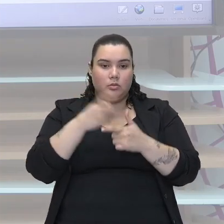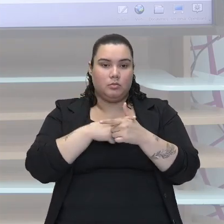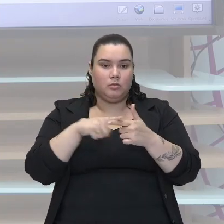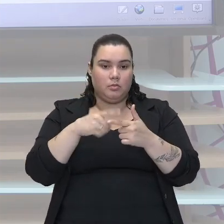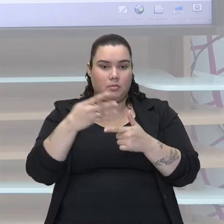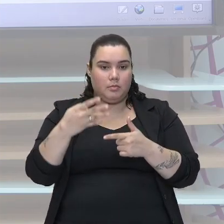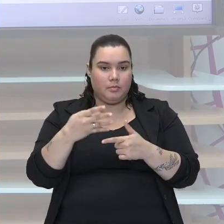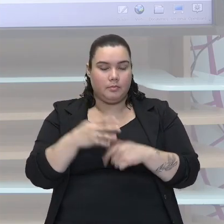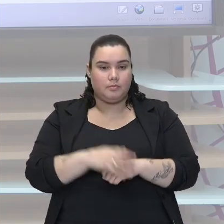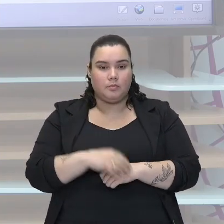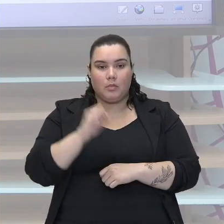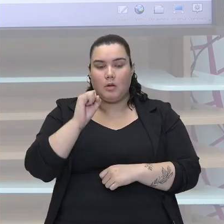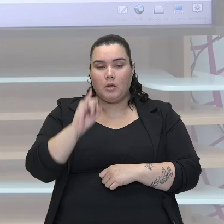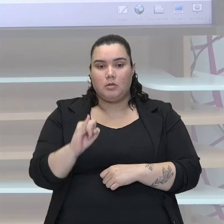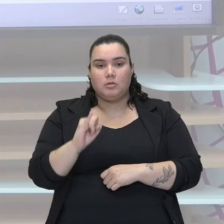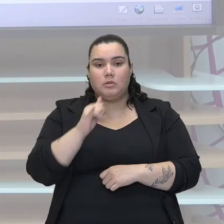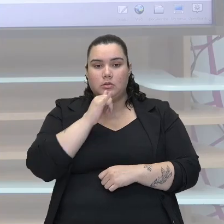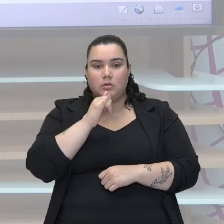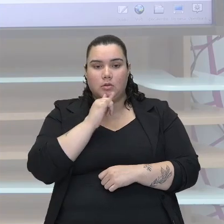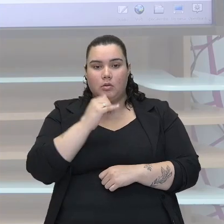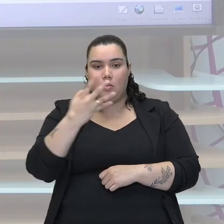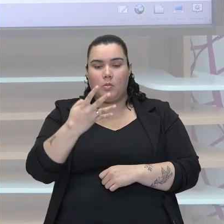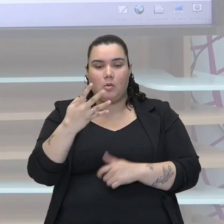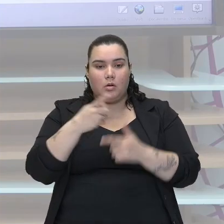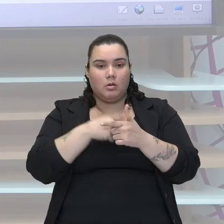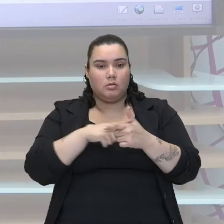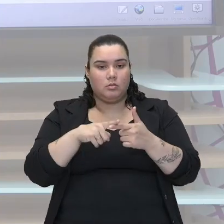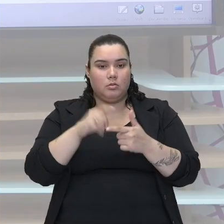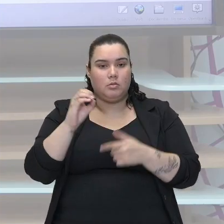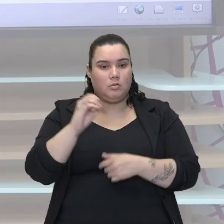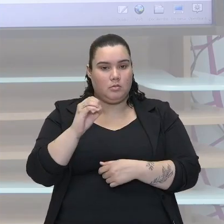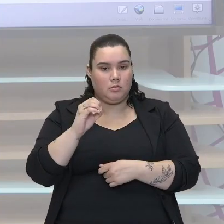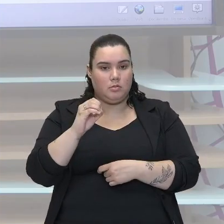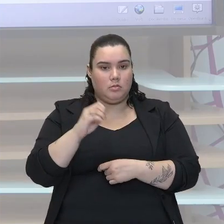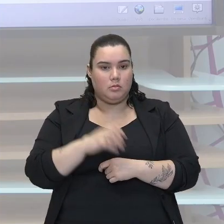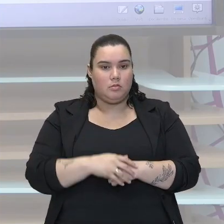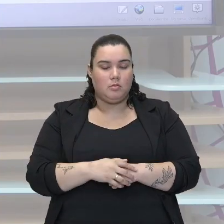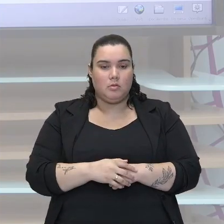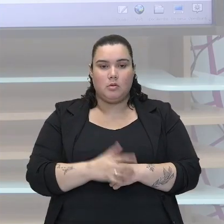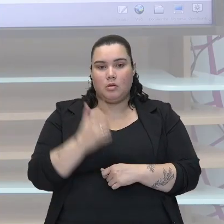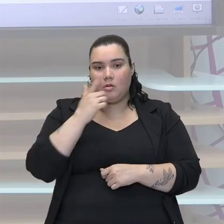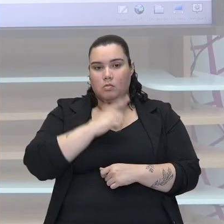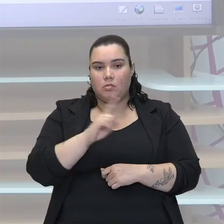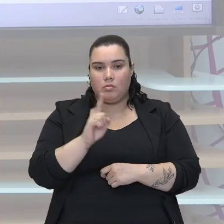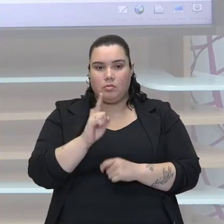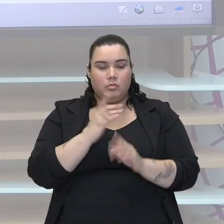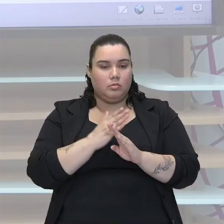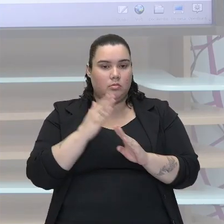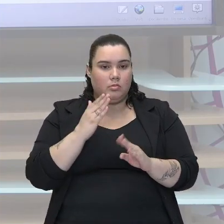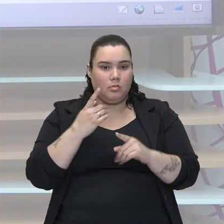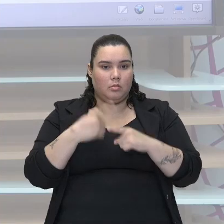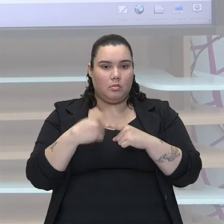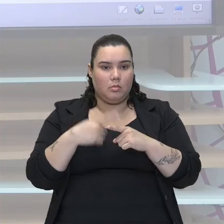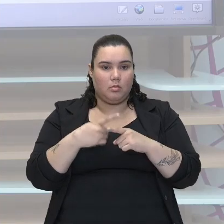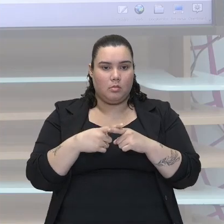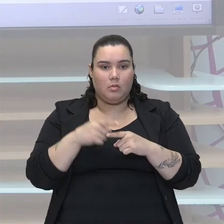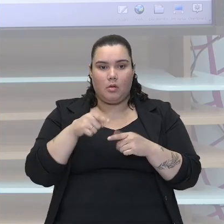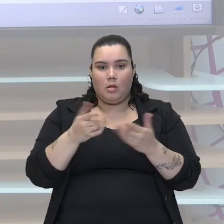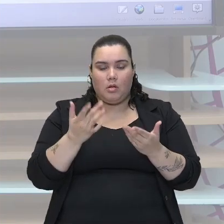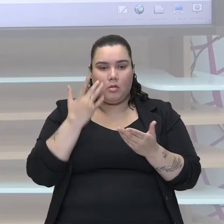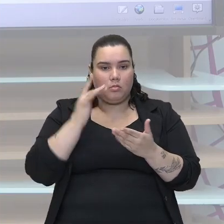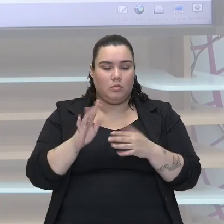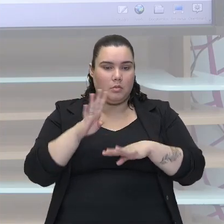4. Se fosse 4 dividido por 0, não dá para a gente determinar, porque essa é uma indeterminação